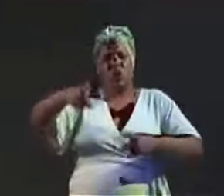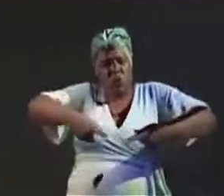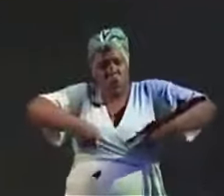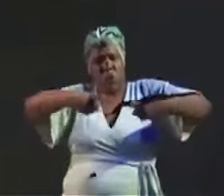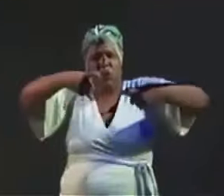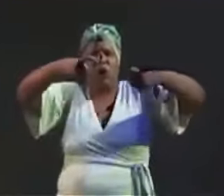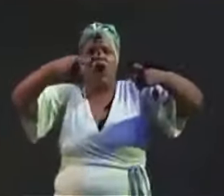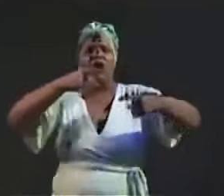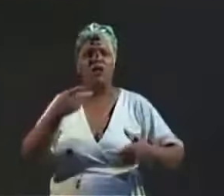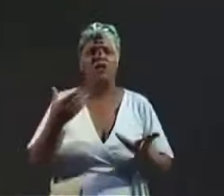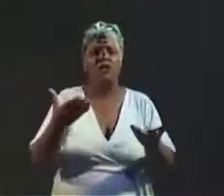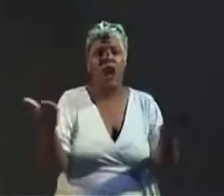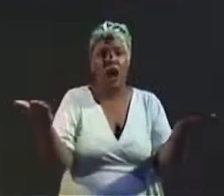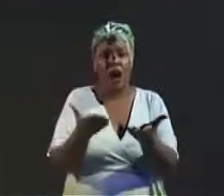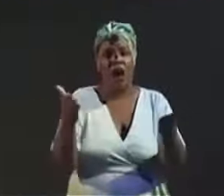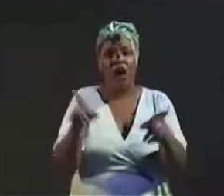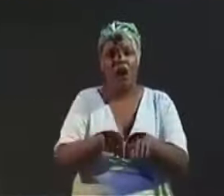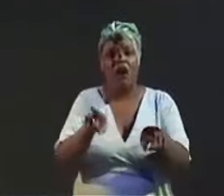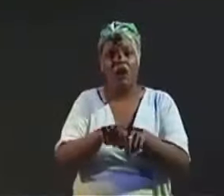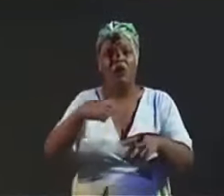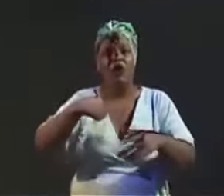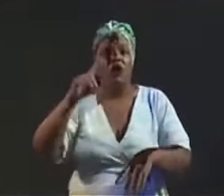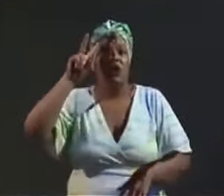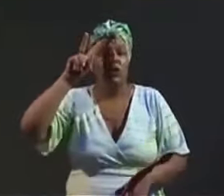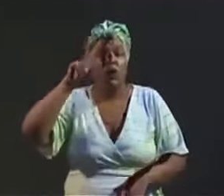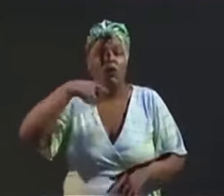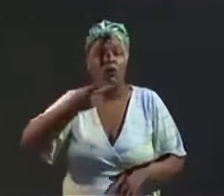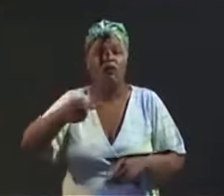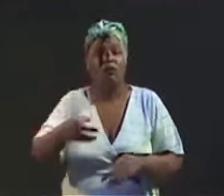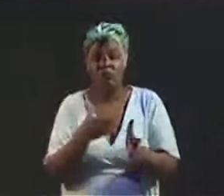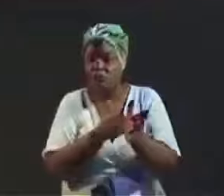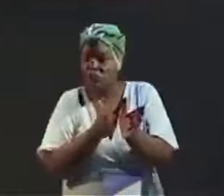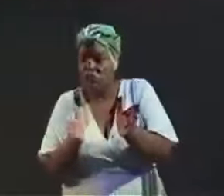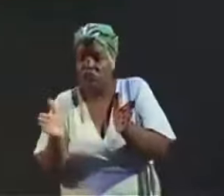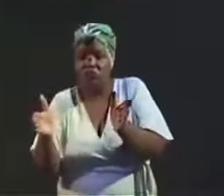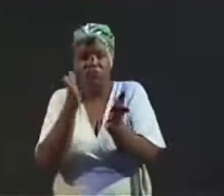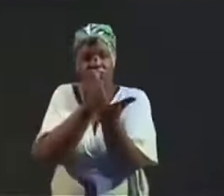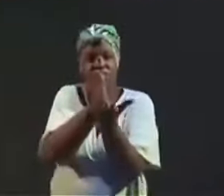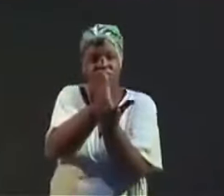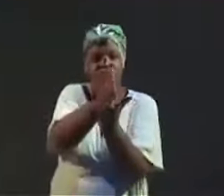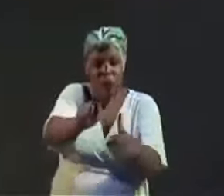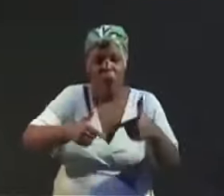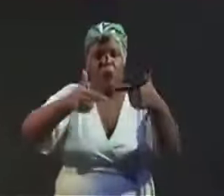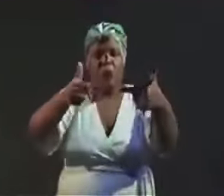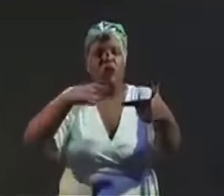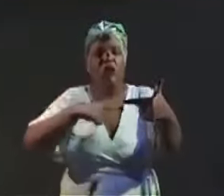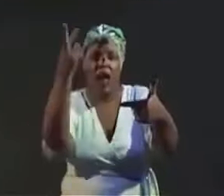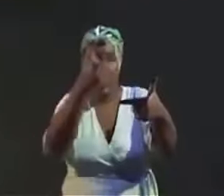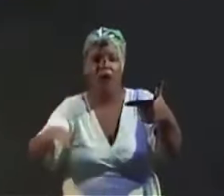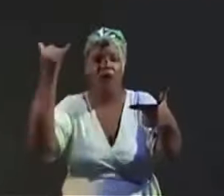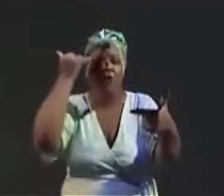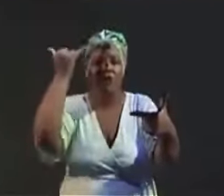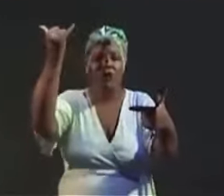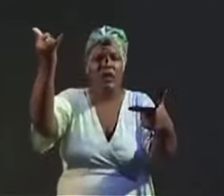irmão. No rap e na bola, somos monstro na escola, ramela na lição. Um desvio de foco e disciplina, só a luta renova a intenção.